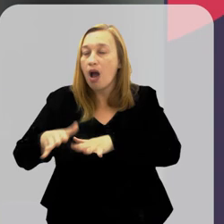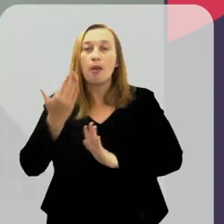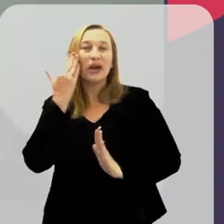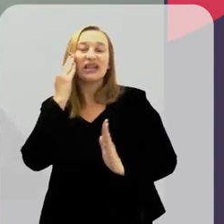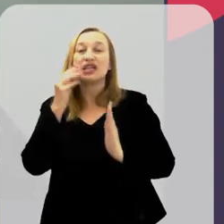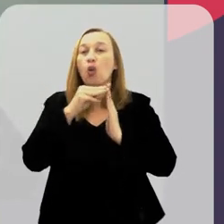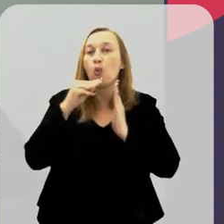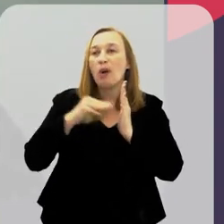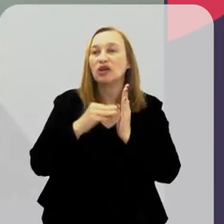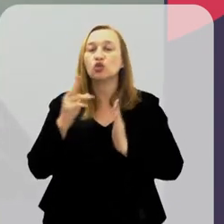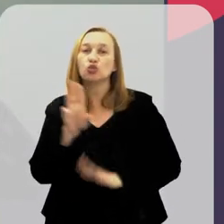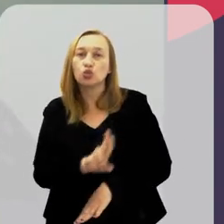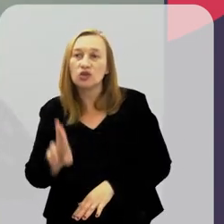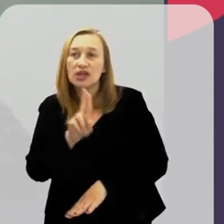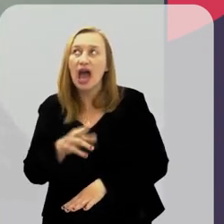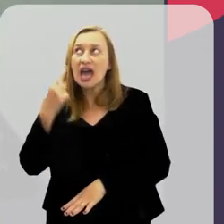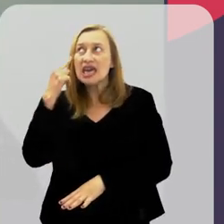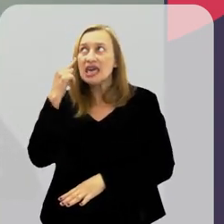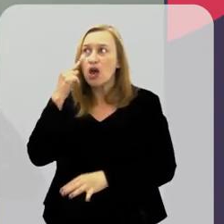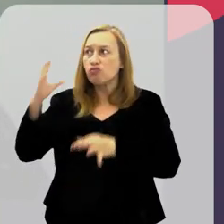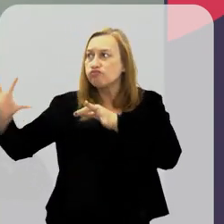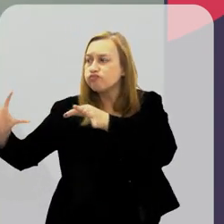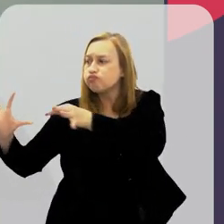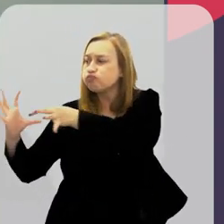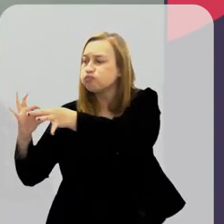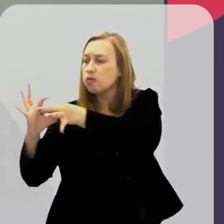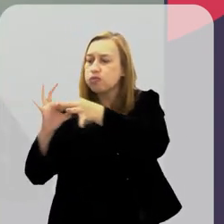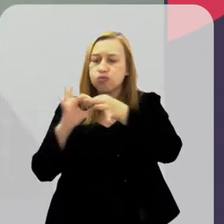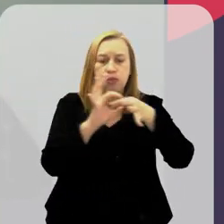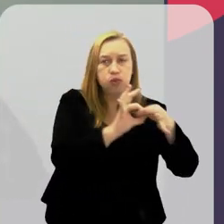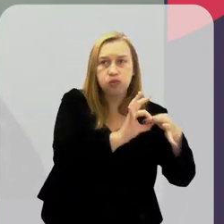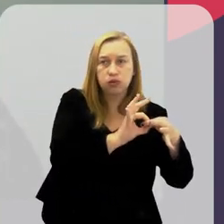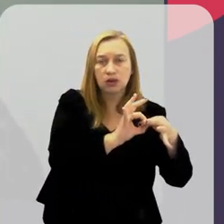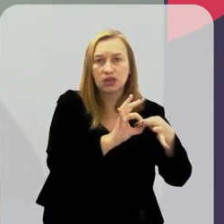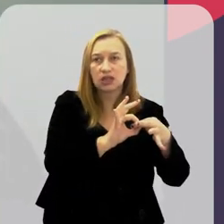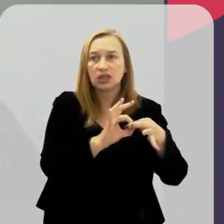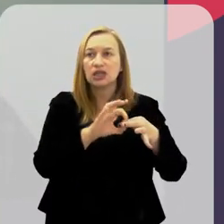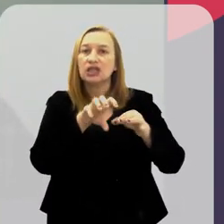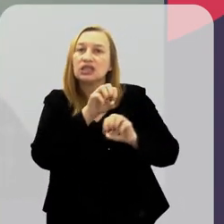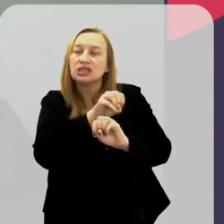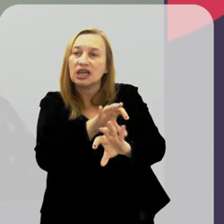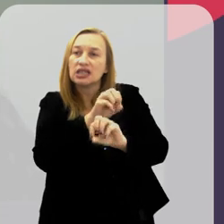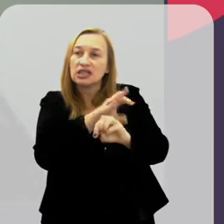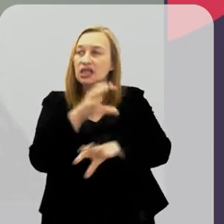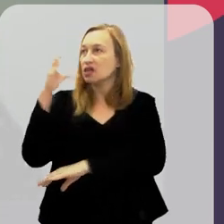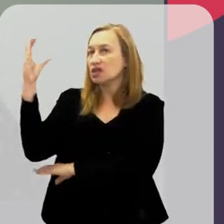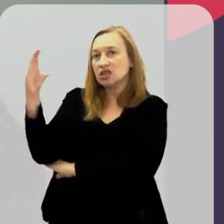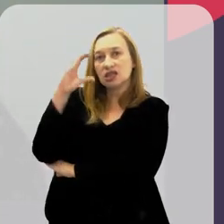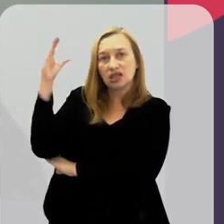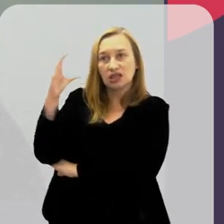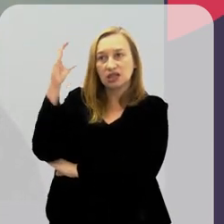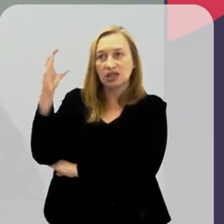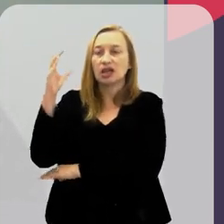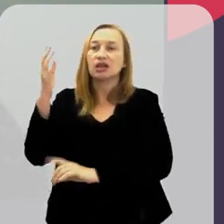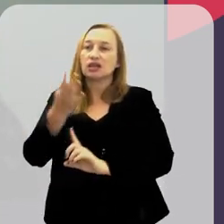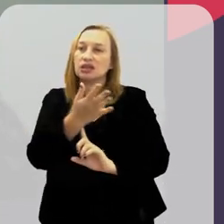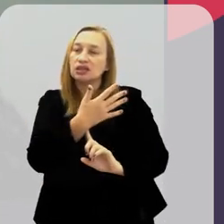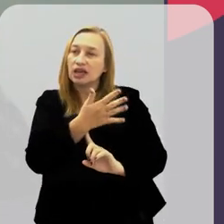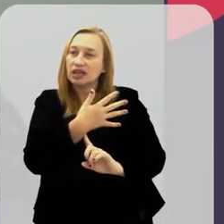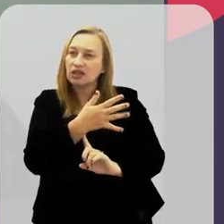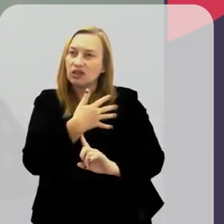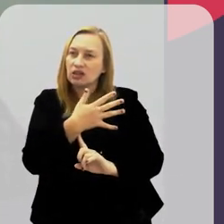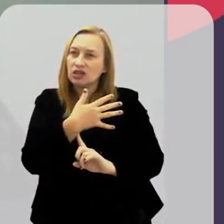método e utilizar, e eu aliei atividades STEAM, que a gente chama, né, que é ciência,